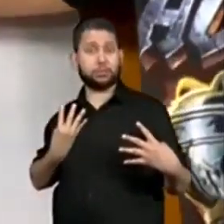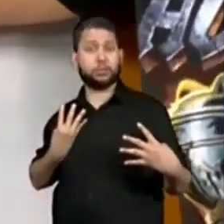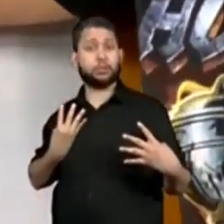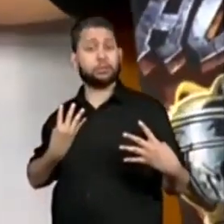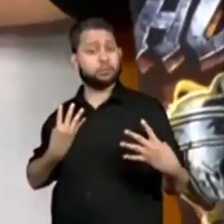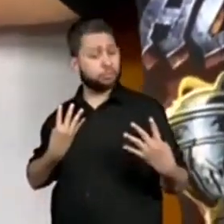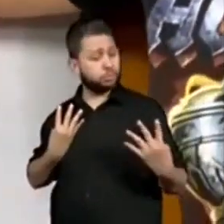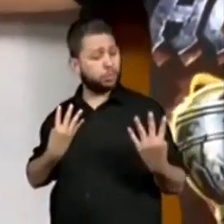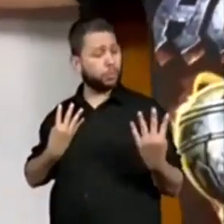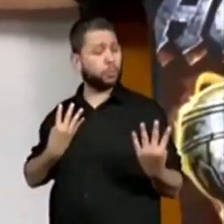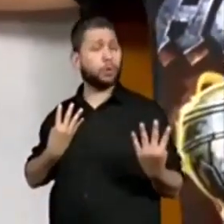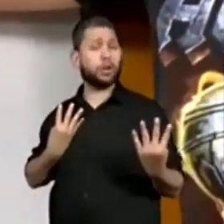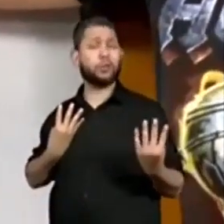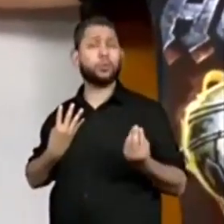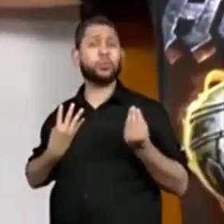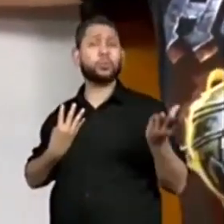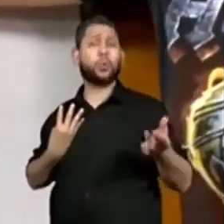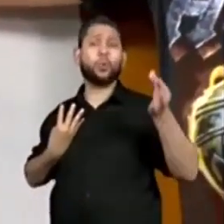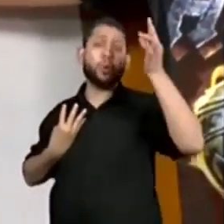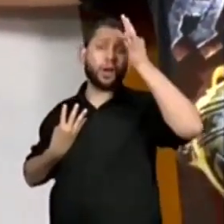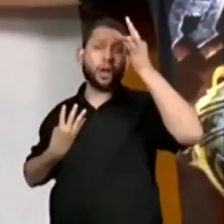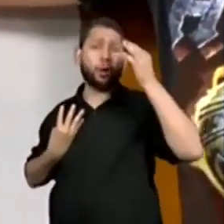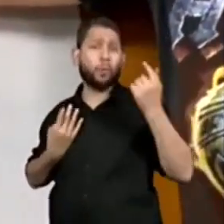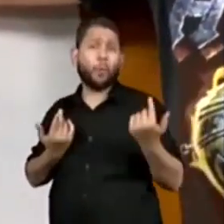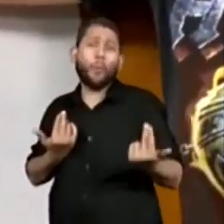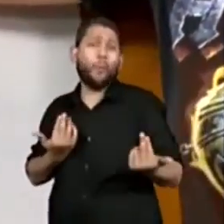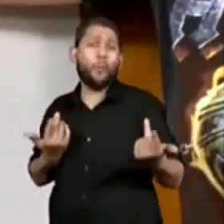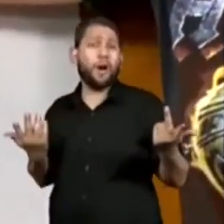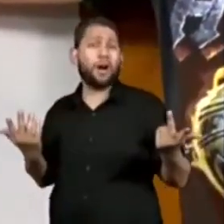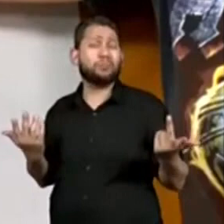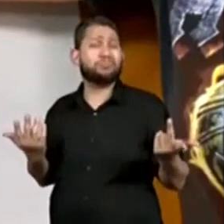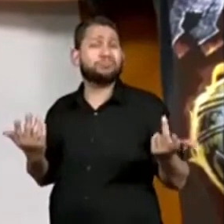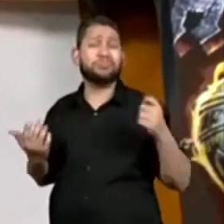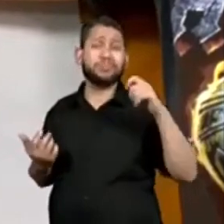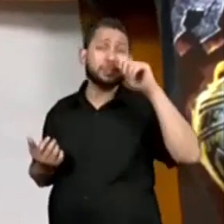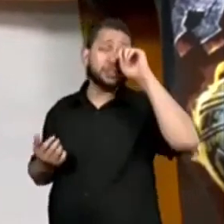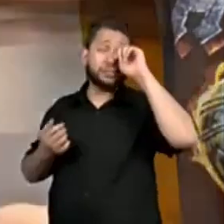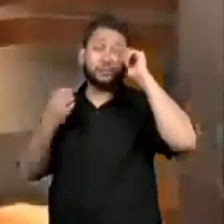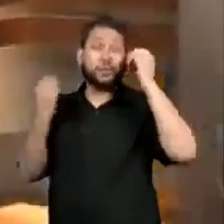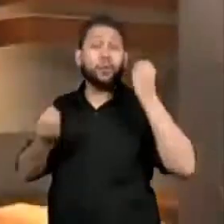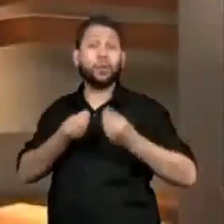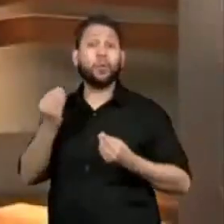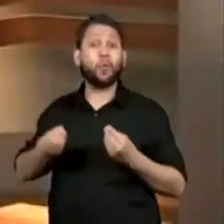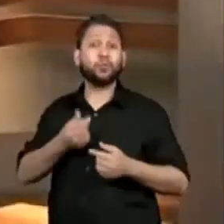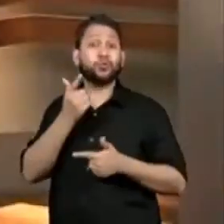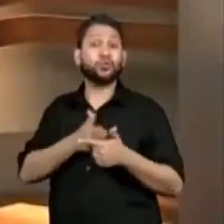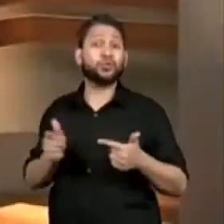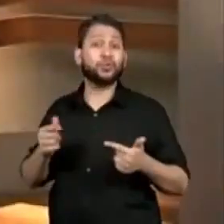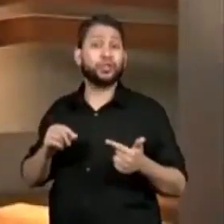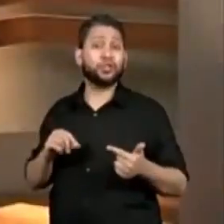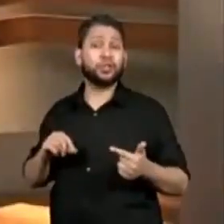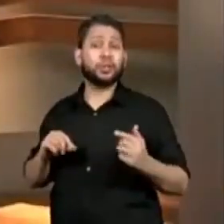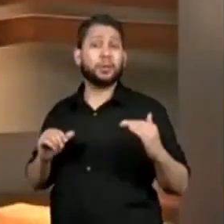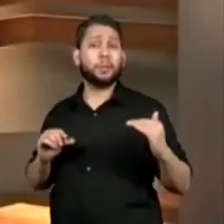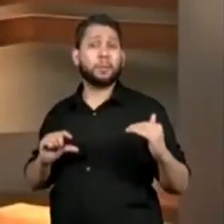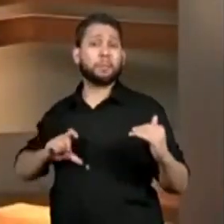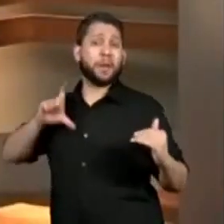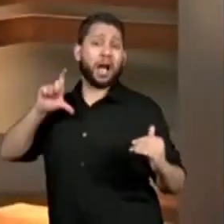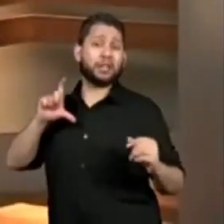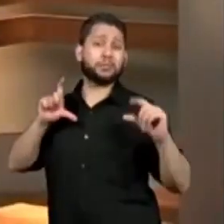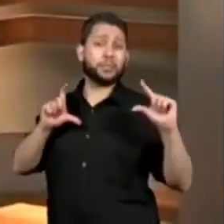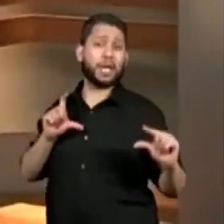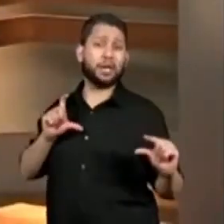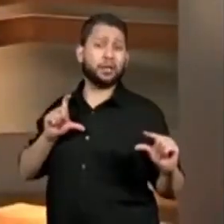e eu tenho esse número se eu vou colocar aqui da isso aqui por acúmulo eu tenho como fazer uma divisão desigual É